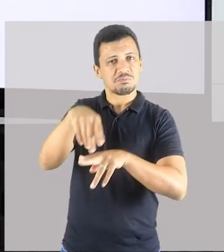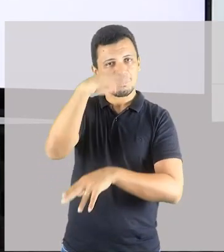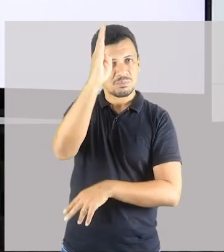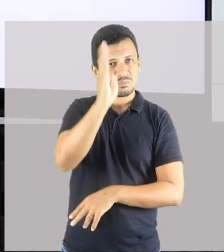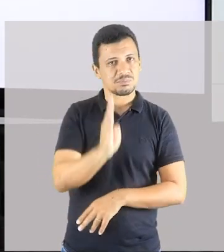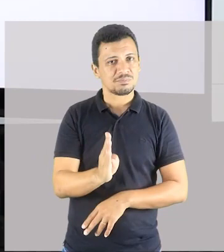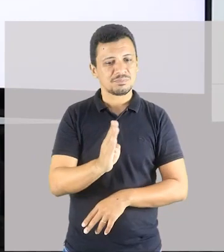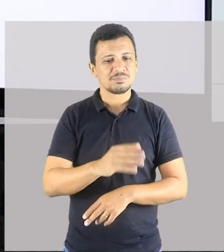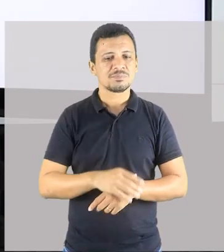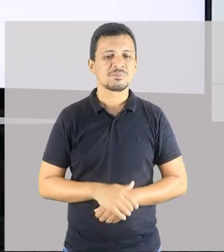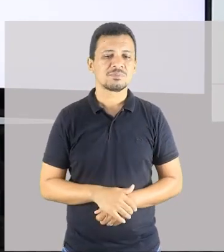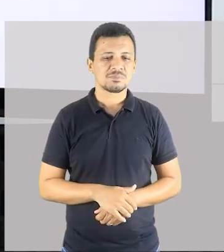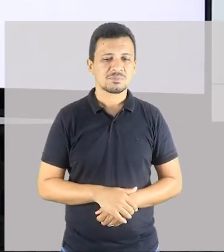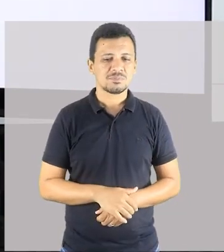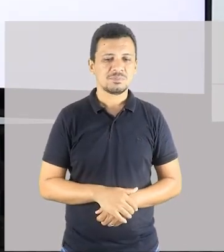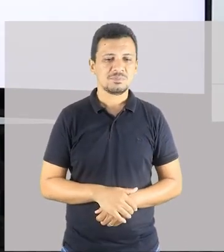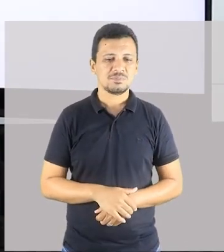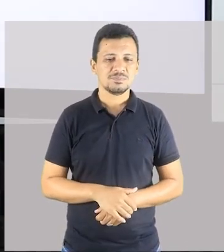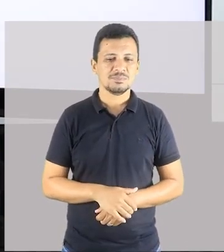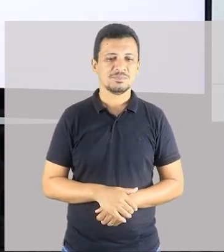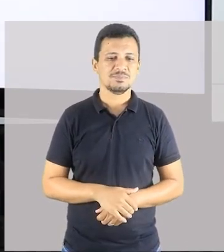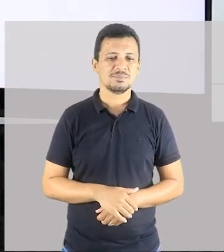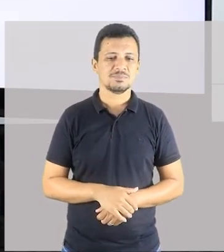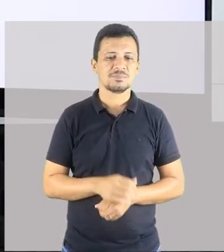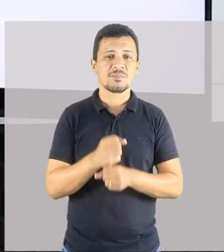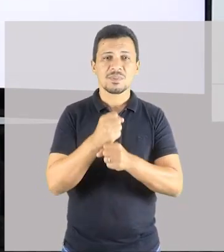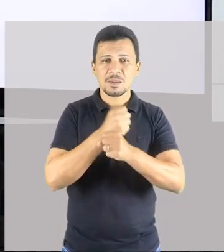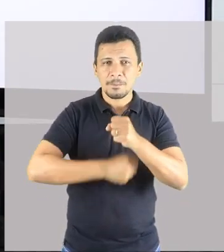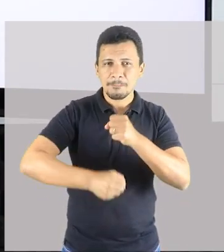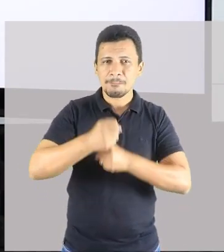nosso país. E aí, em